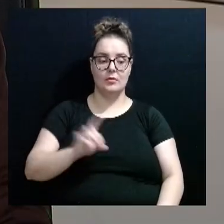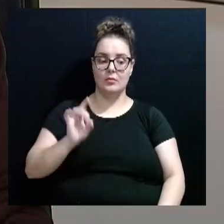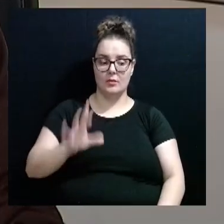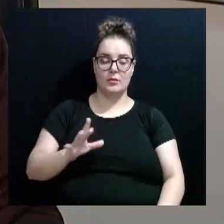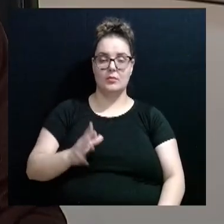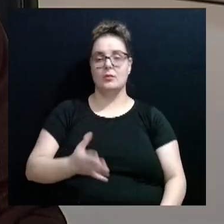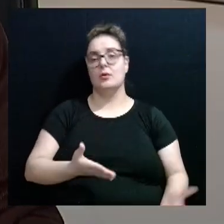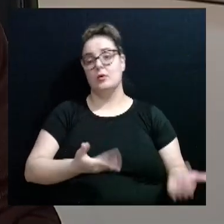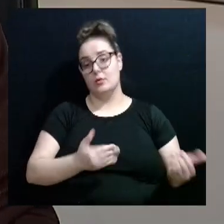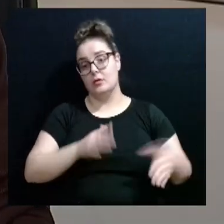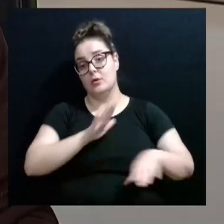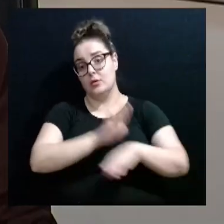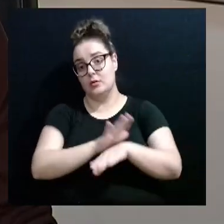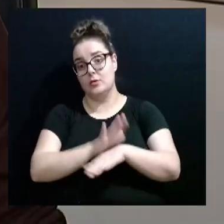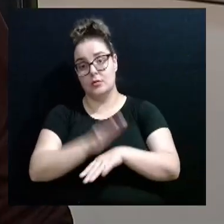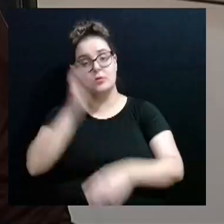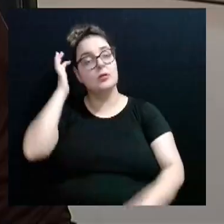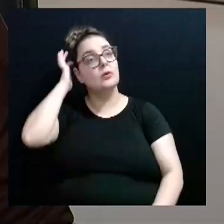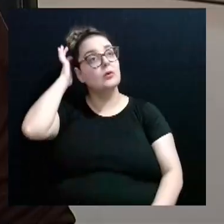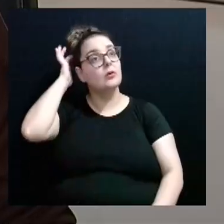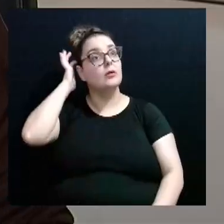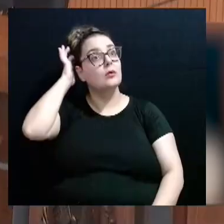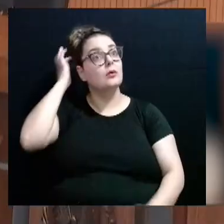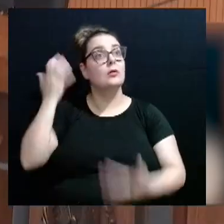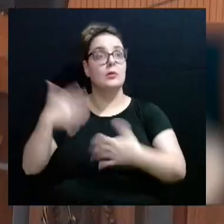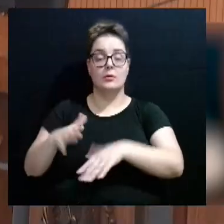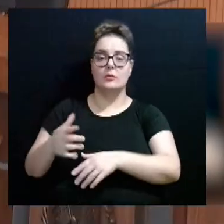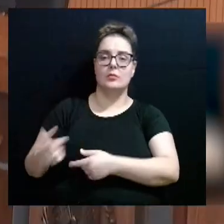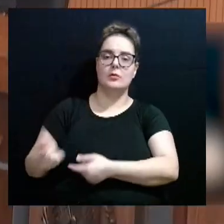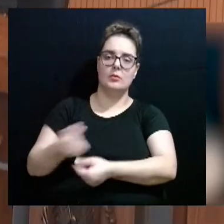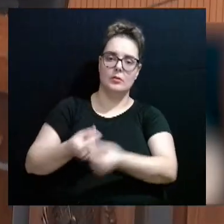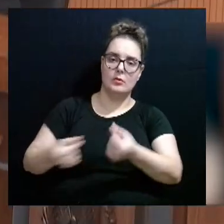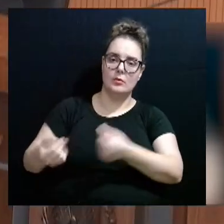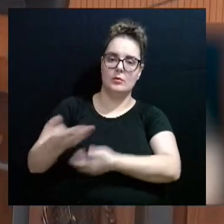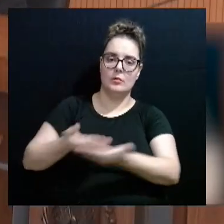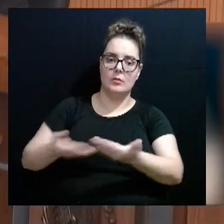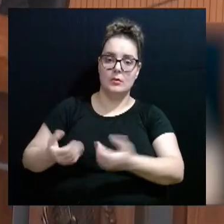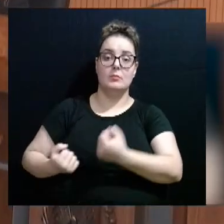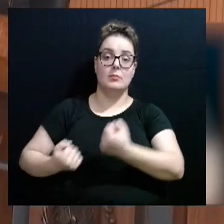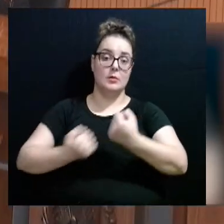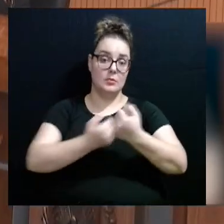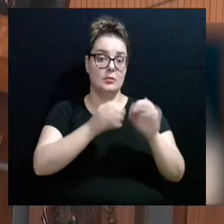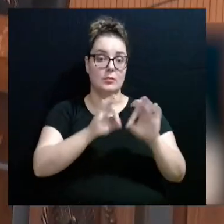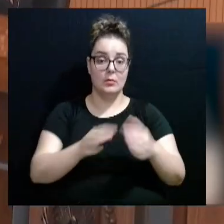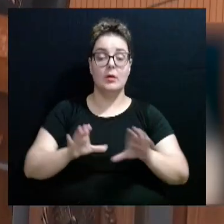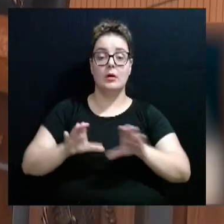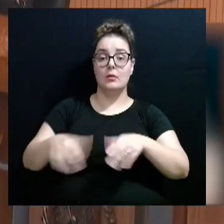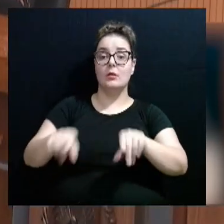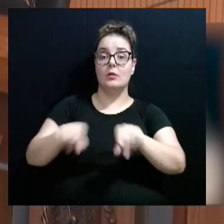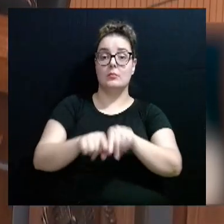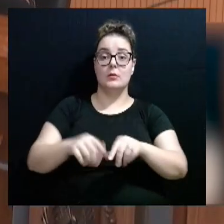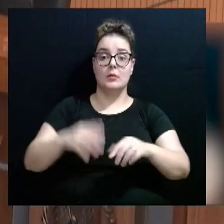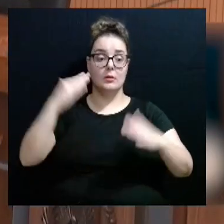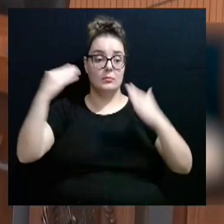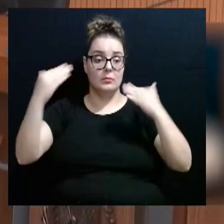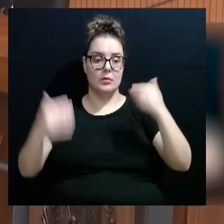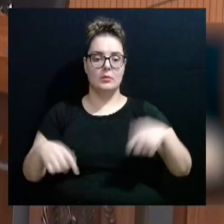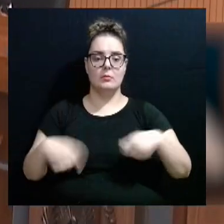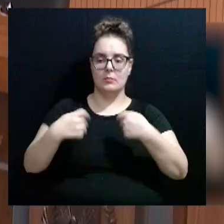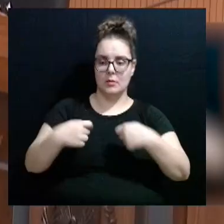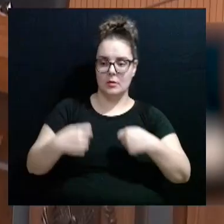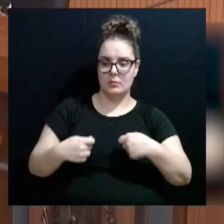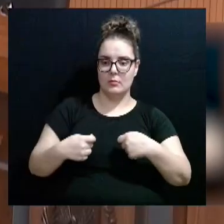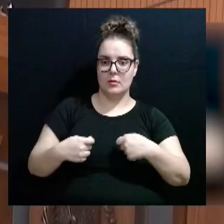e inclusão no mercado de trabalho, como dá o apoio para a família, né? A comissão também destacou a necessidade de ampliar o